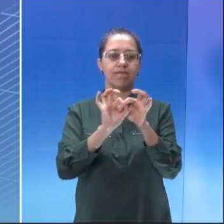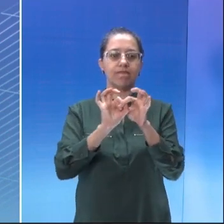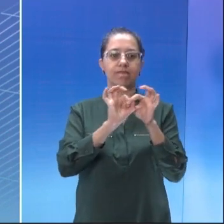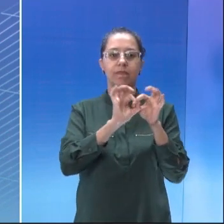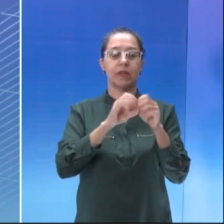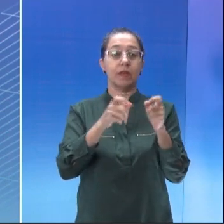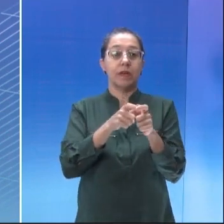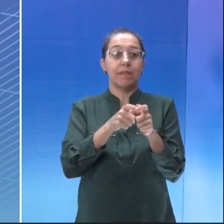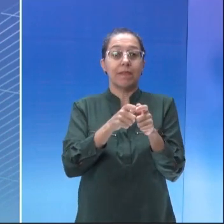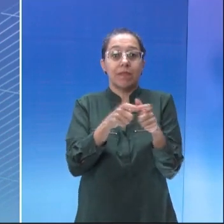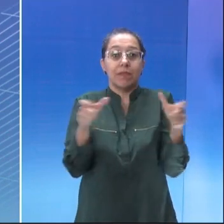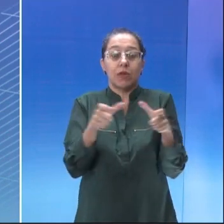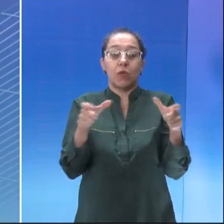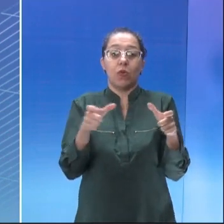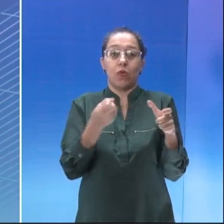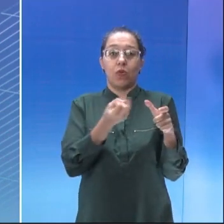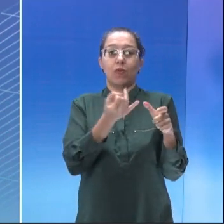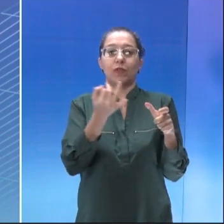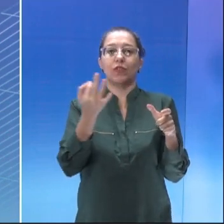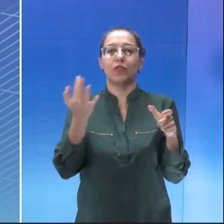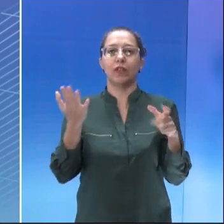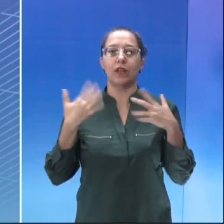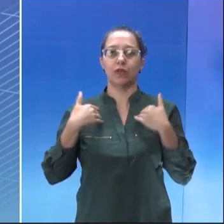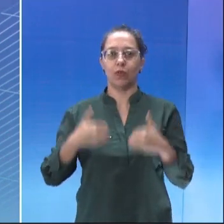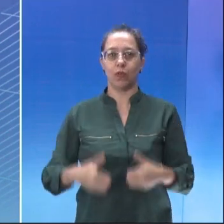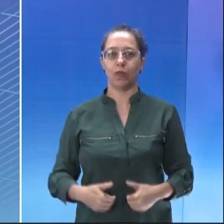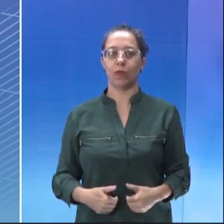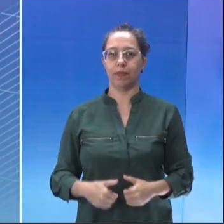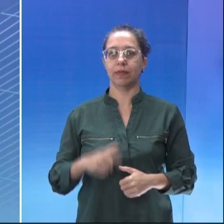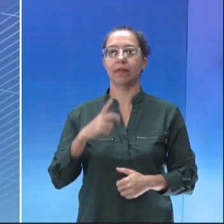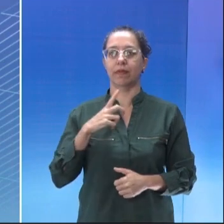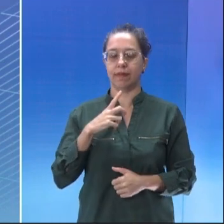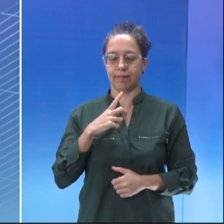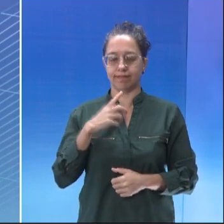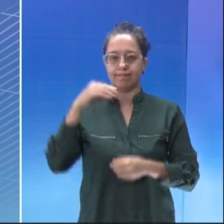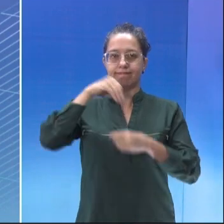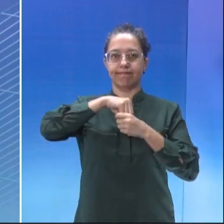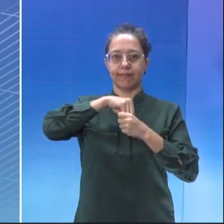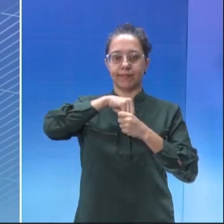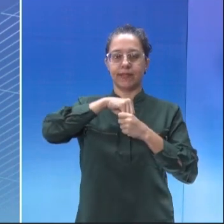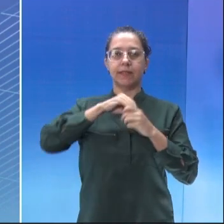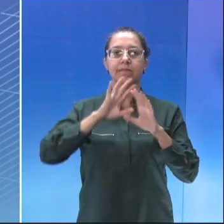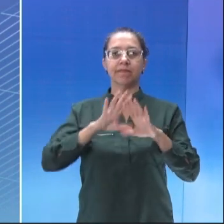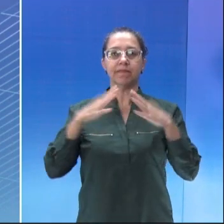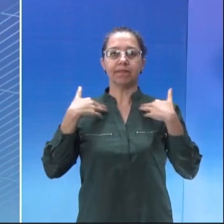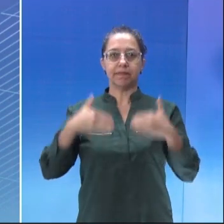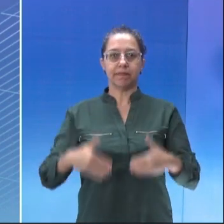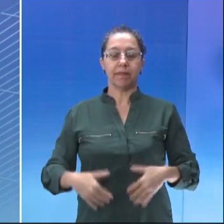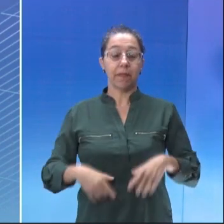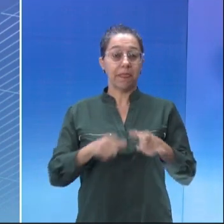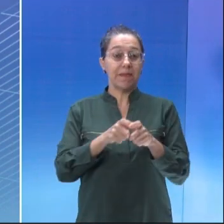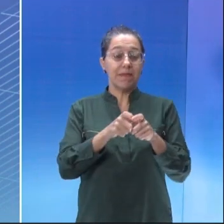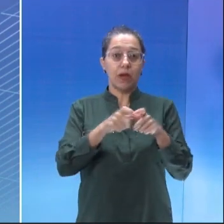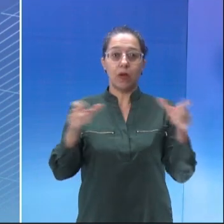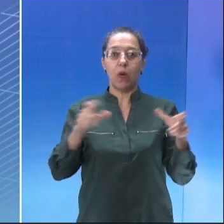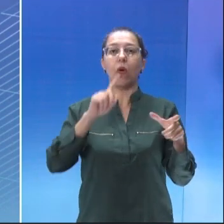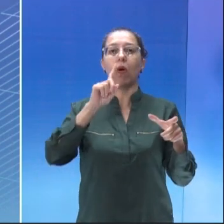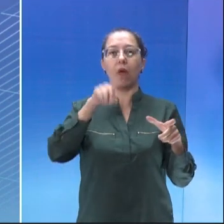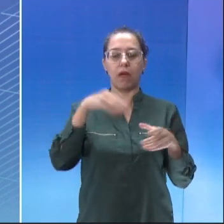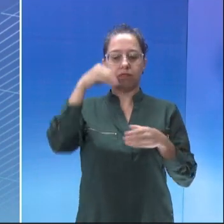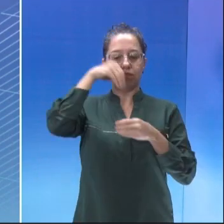em maior quantidade do nosso corpo. Então, o nosso corpo é formado grande parte